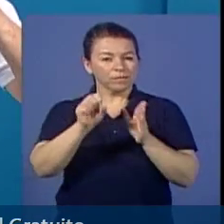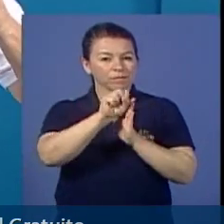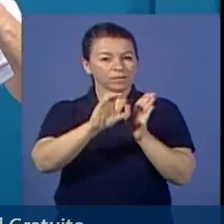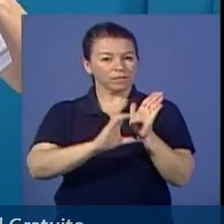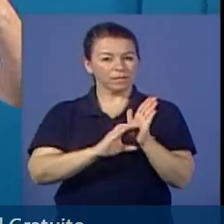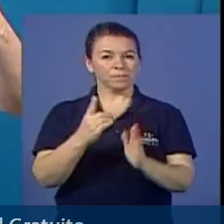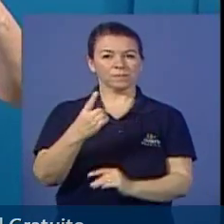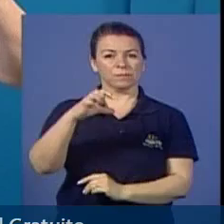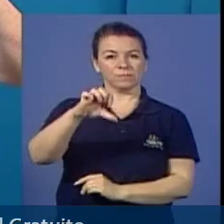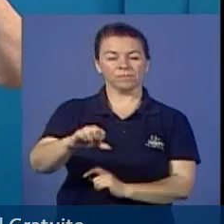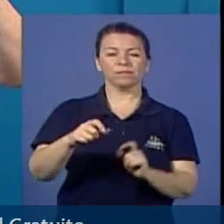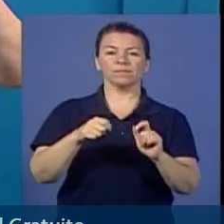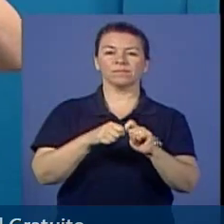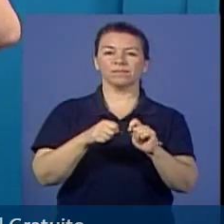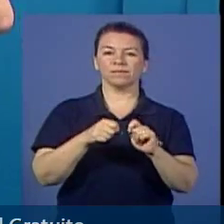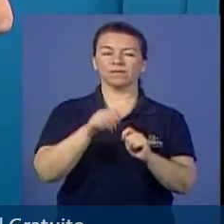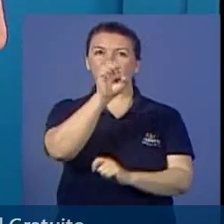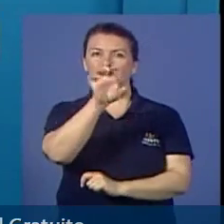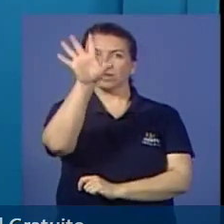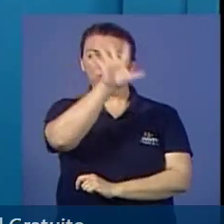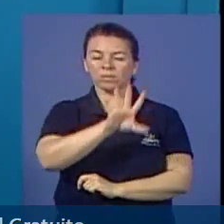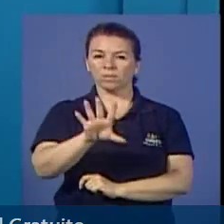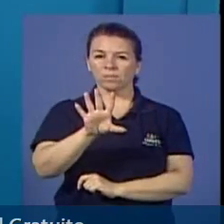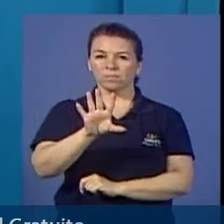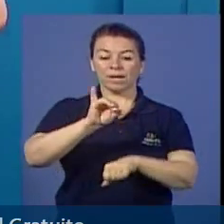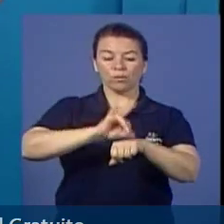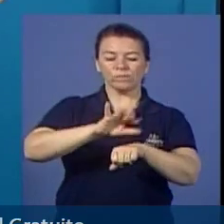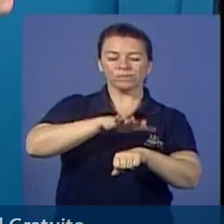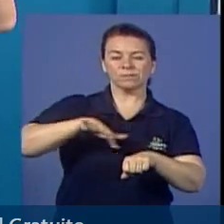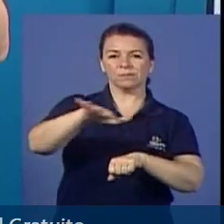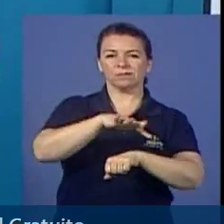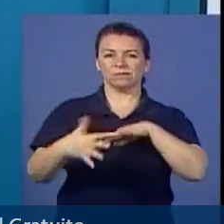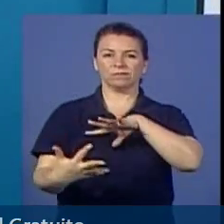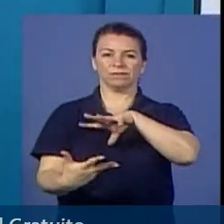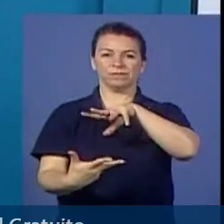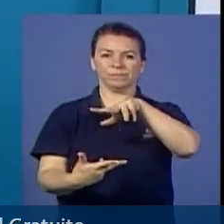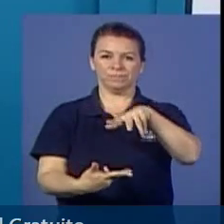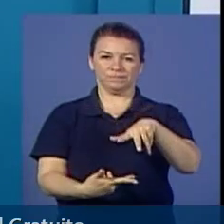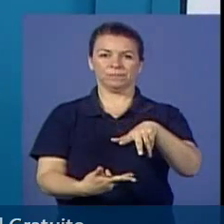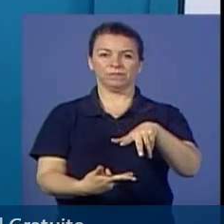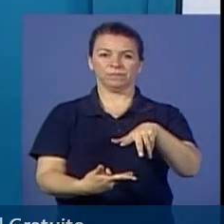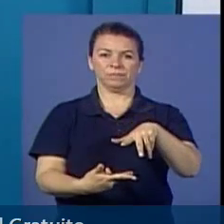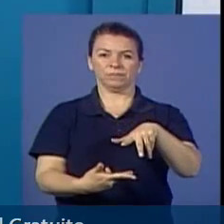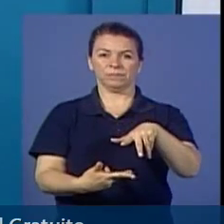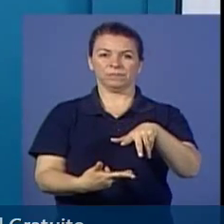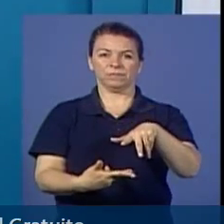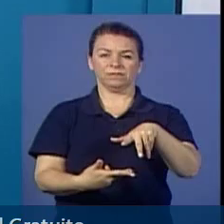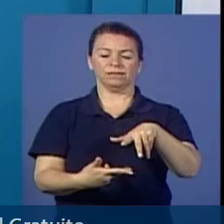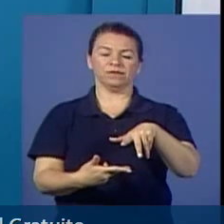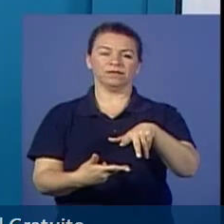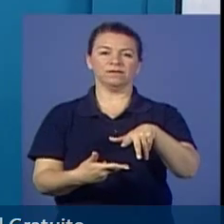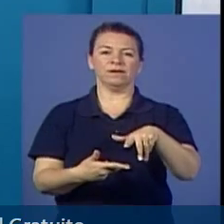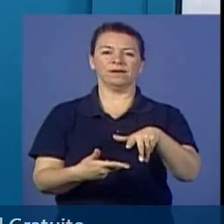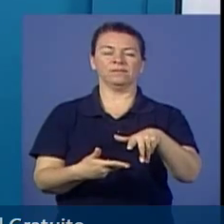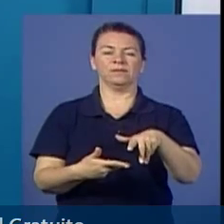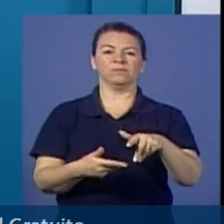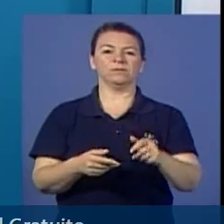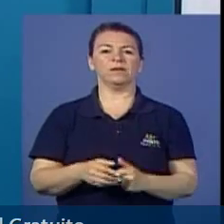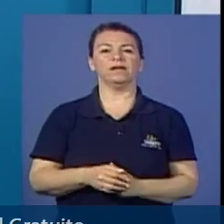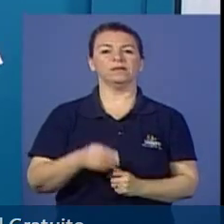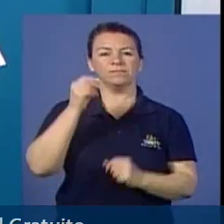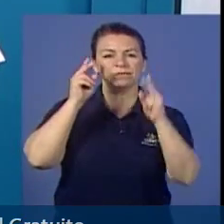eles produzem a ideia da Europa como centro do mundo. Como centro da civilização. Então, e essa